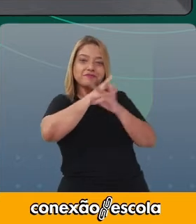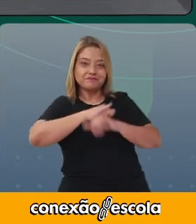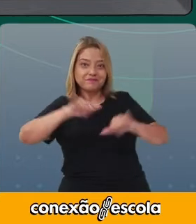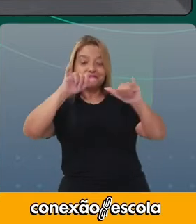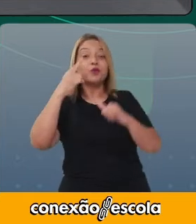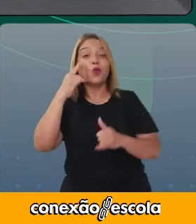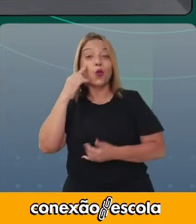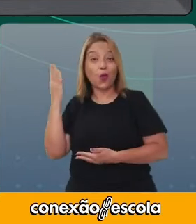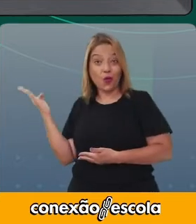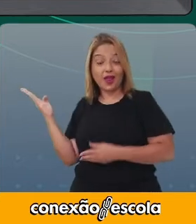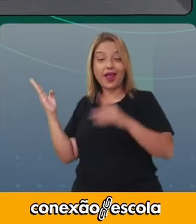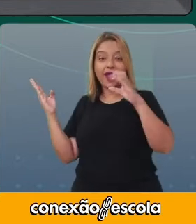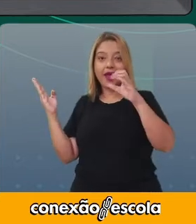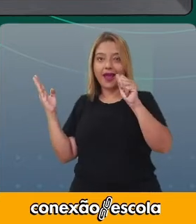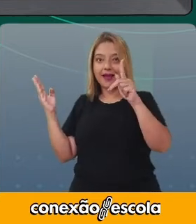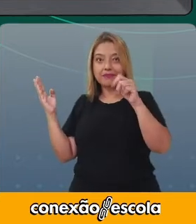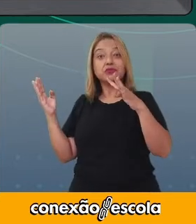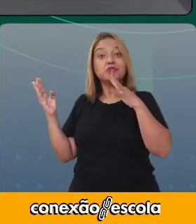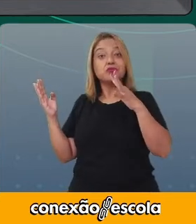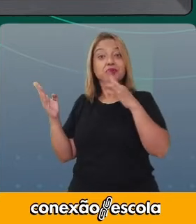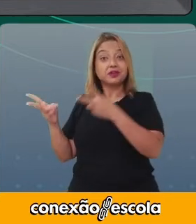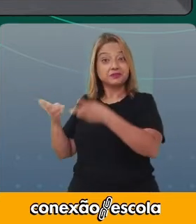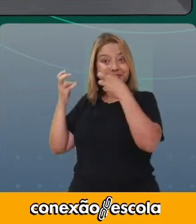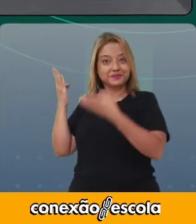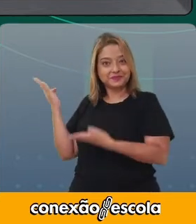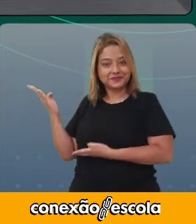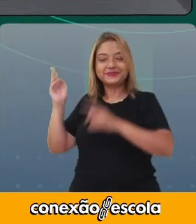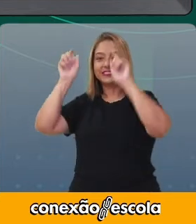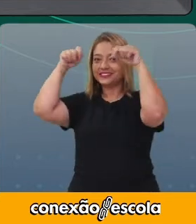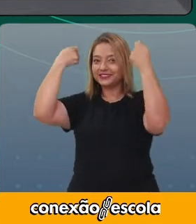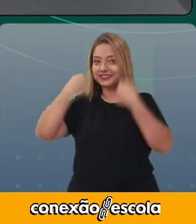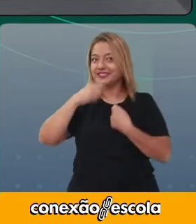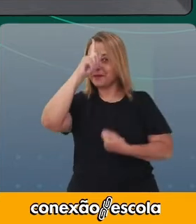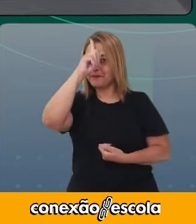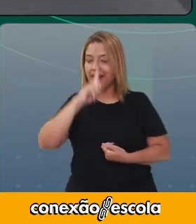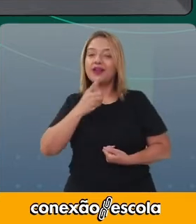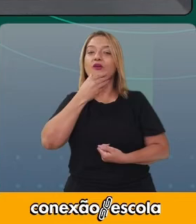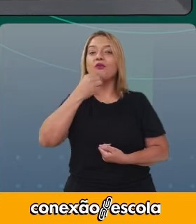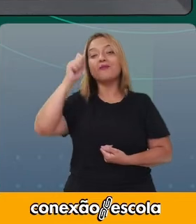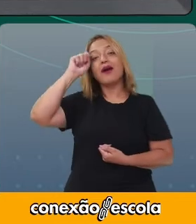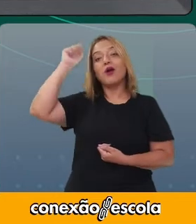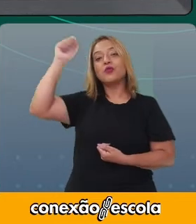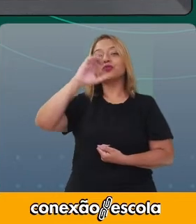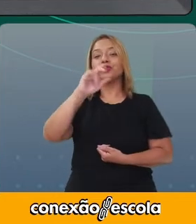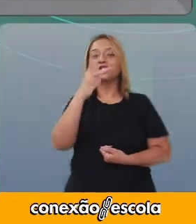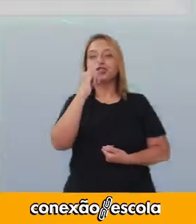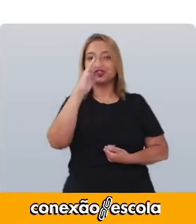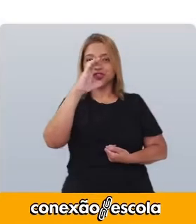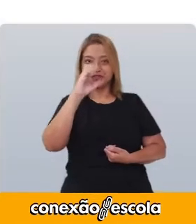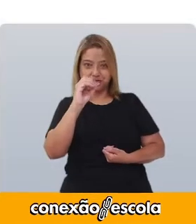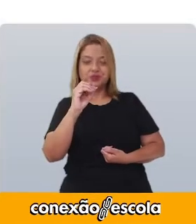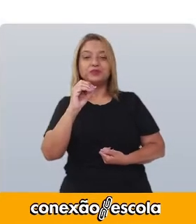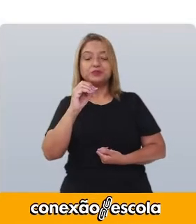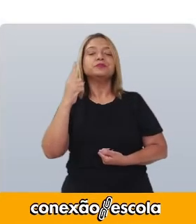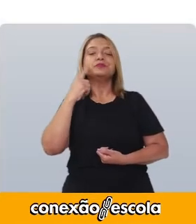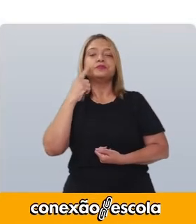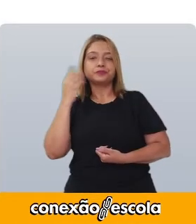capa. Chapeuzinho Amarelo, Chico Buarque. Era Chapeuzinho